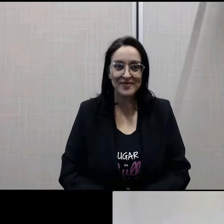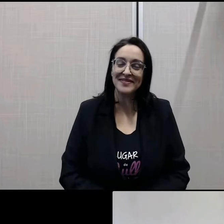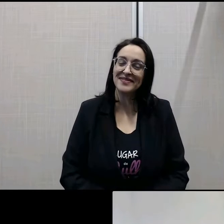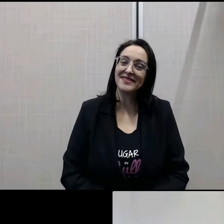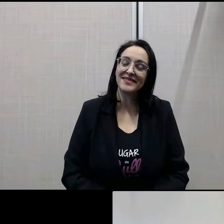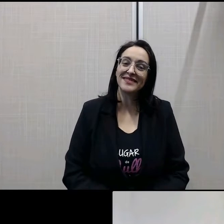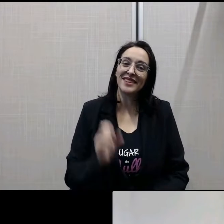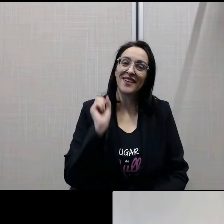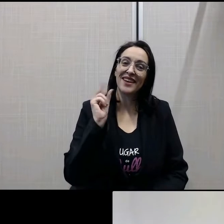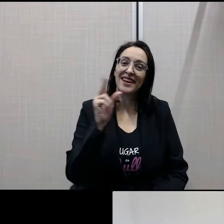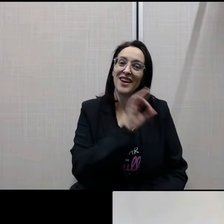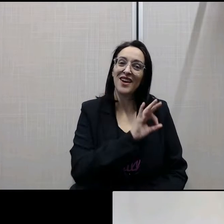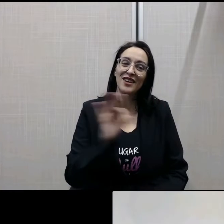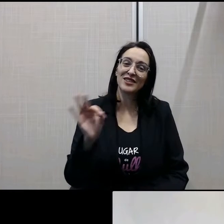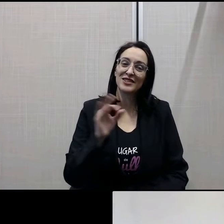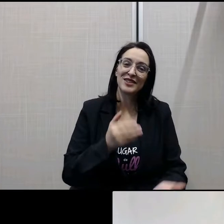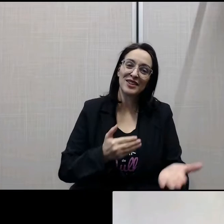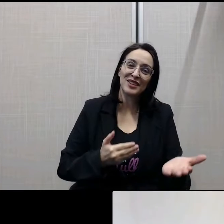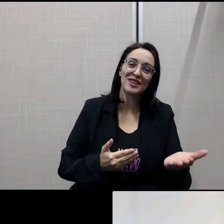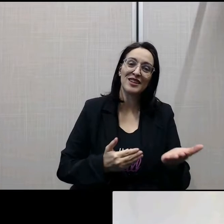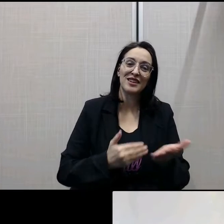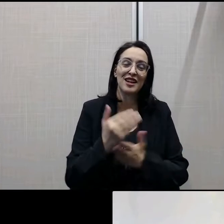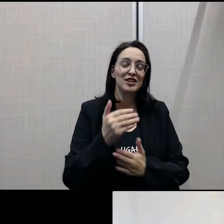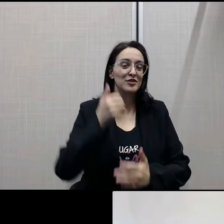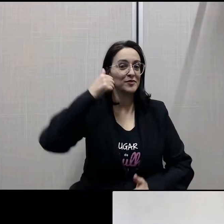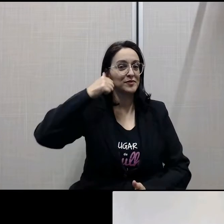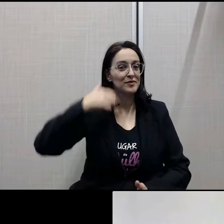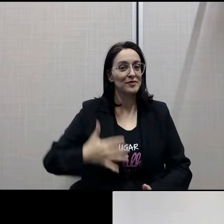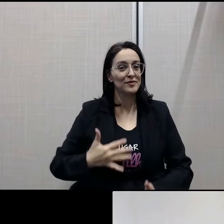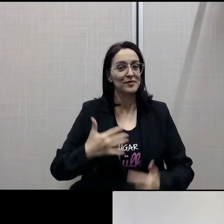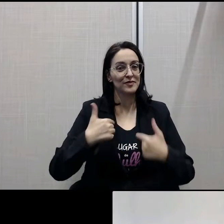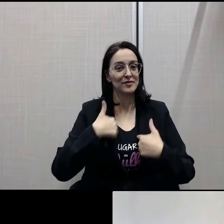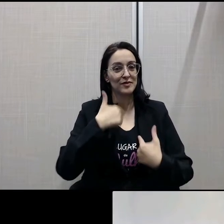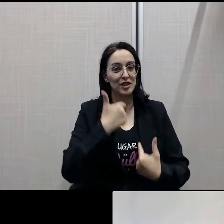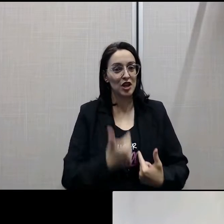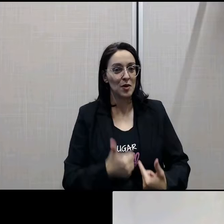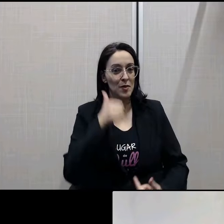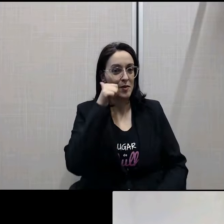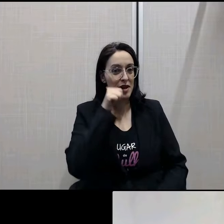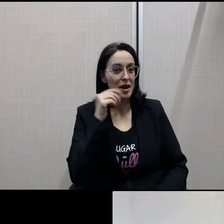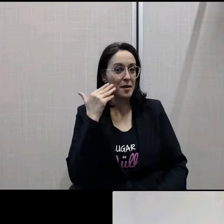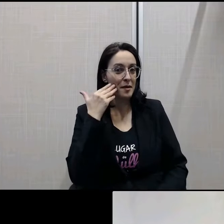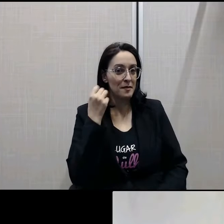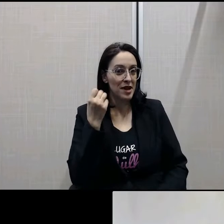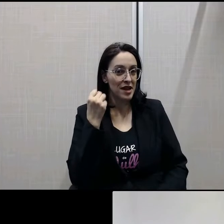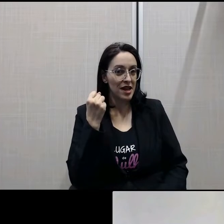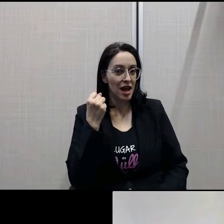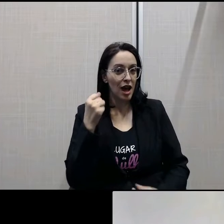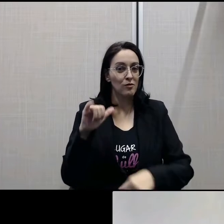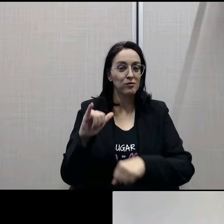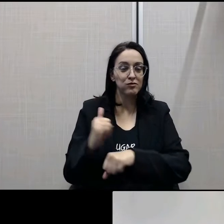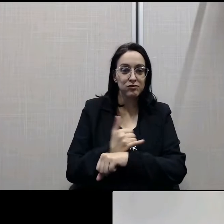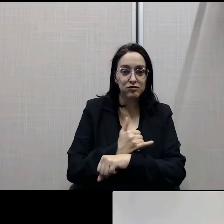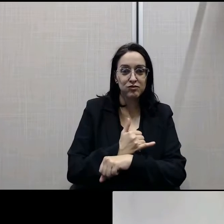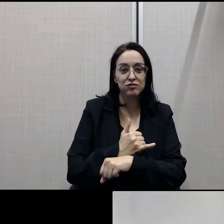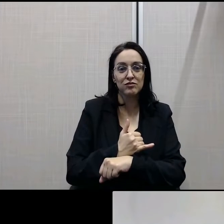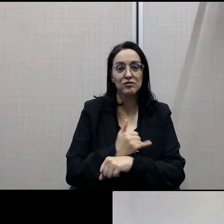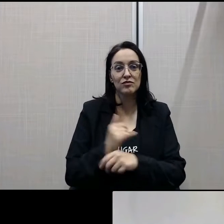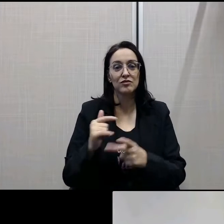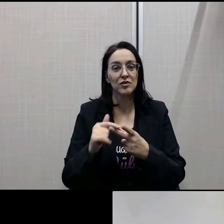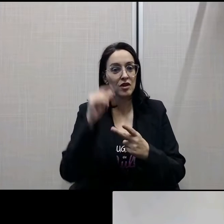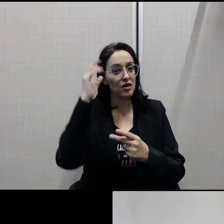Ok, tá ótimo. Então, vou começar aqui fazendo minha audiodescrição. Eu sou uma mulher branca, gorda, tenho meu